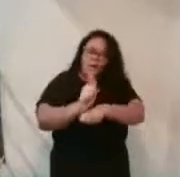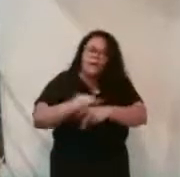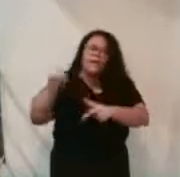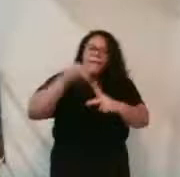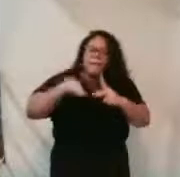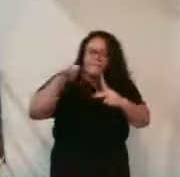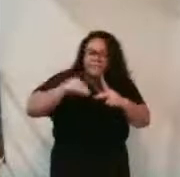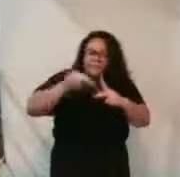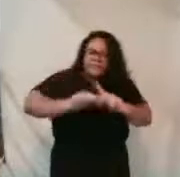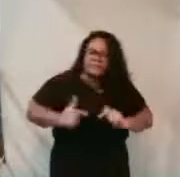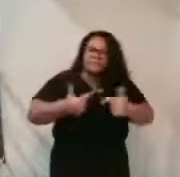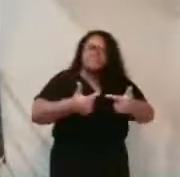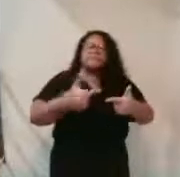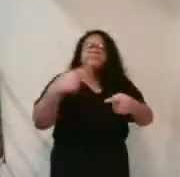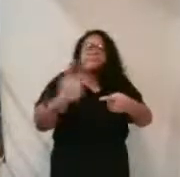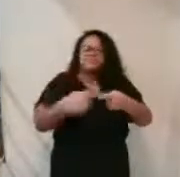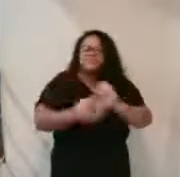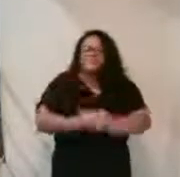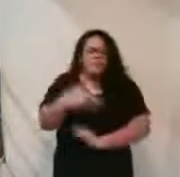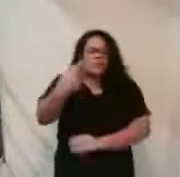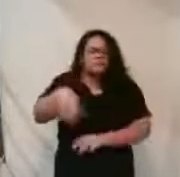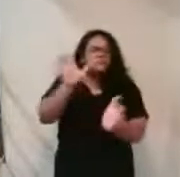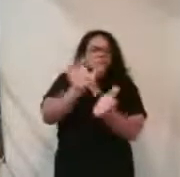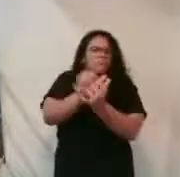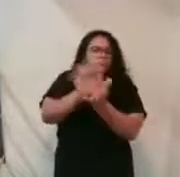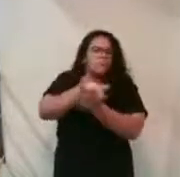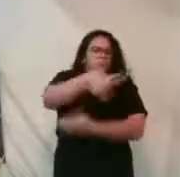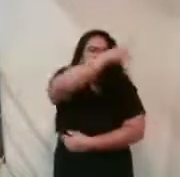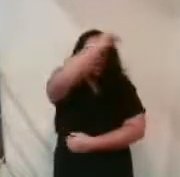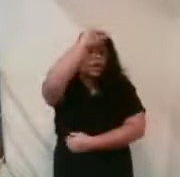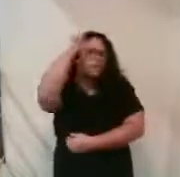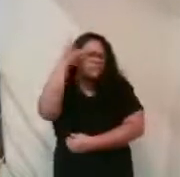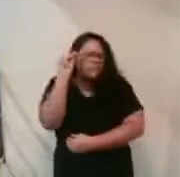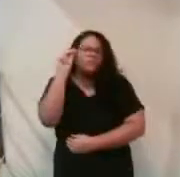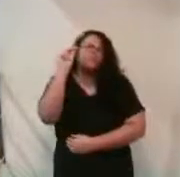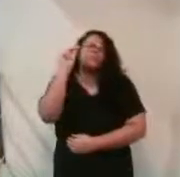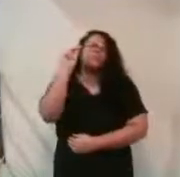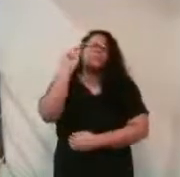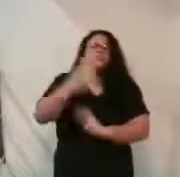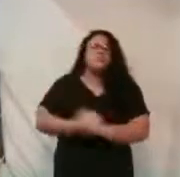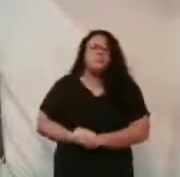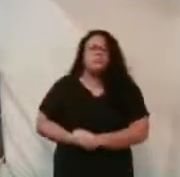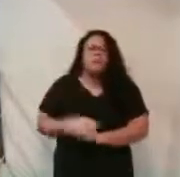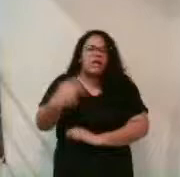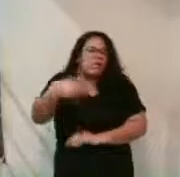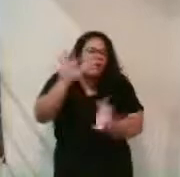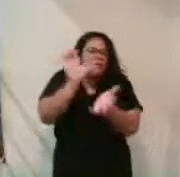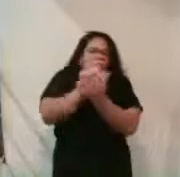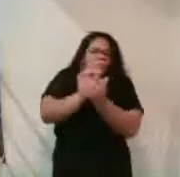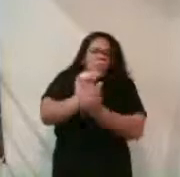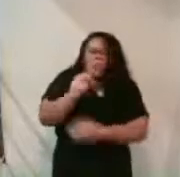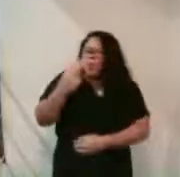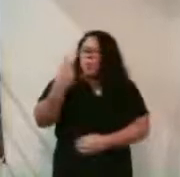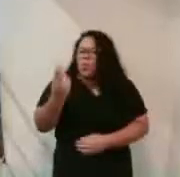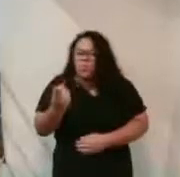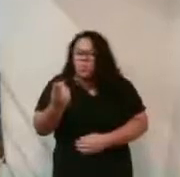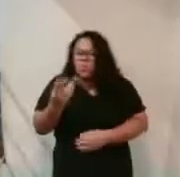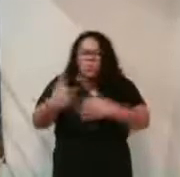nenhum prefeito do estado de Pernambuco, nenhum prefeito de alguma cidade do Brasil, ele vai estar interessado em fechar